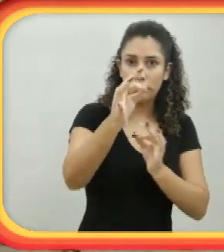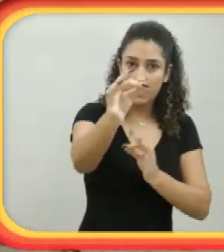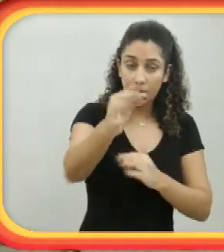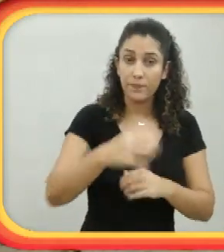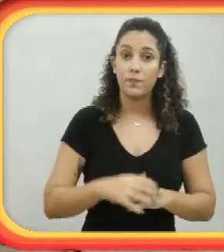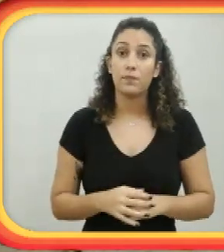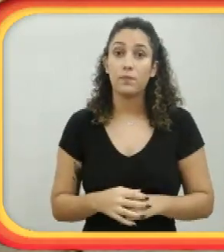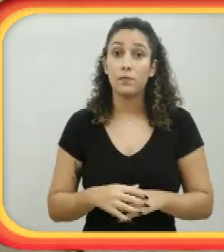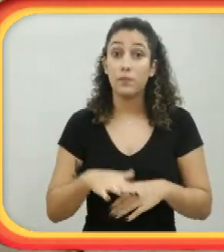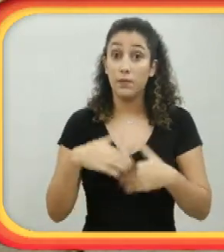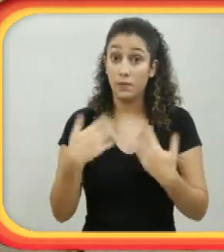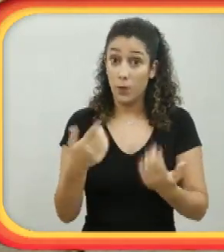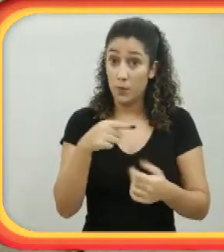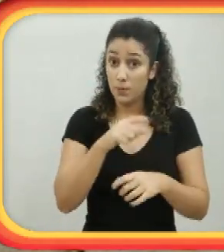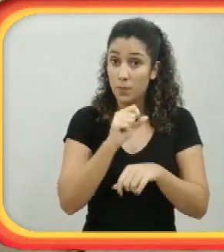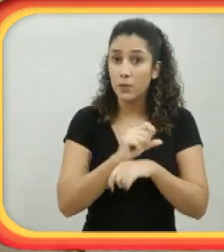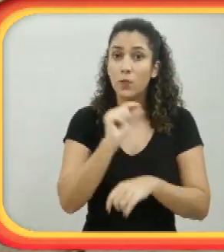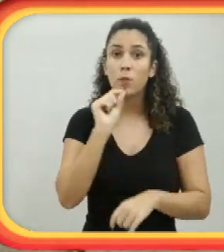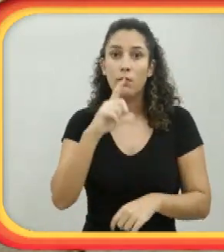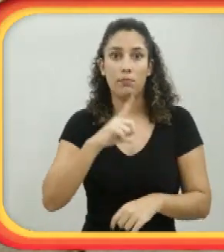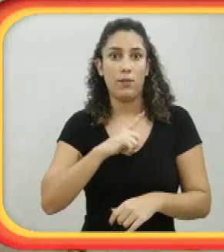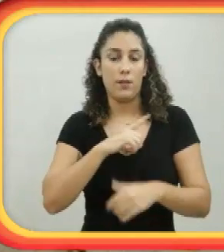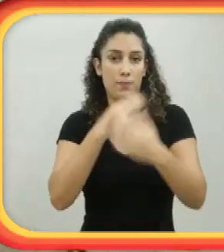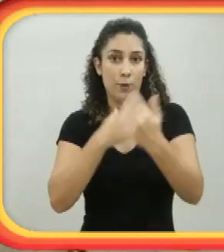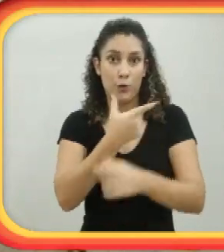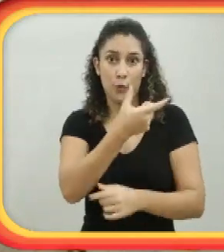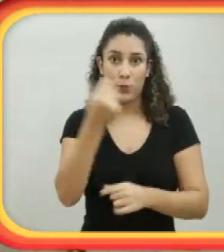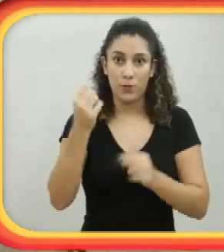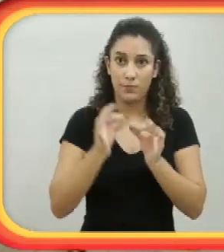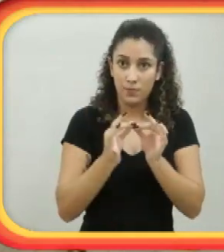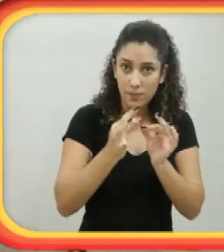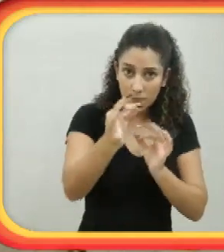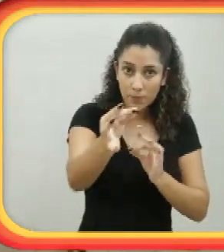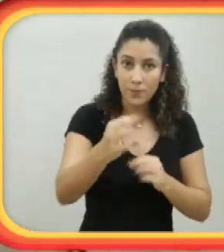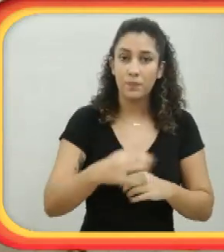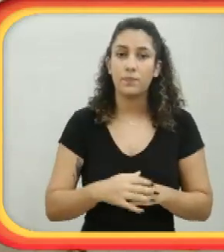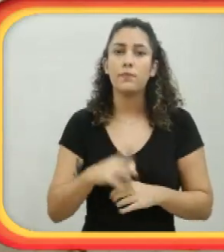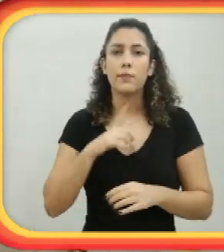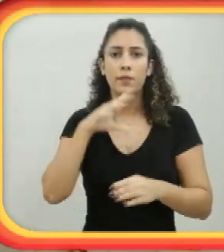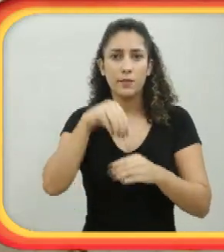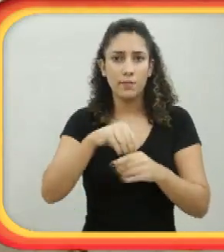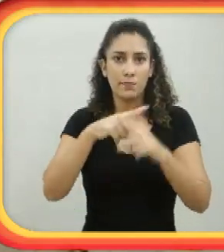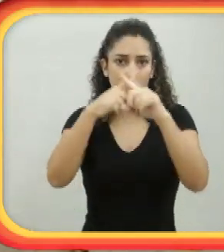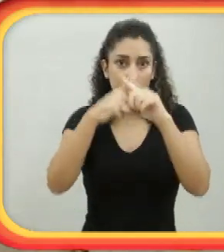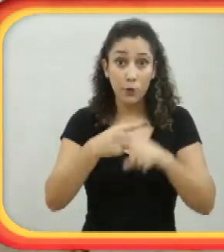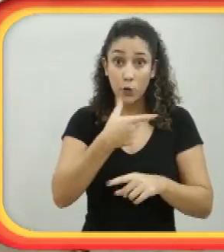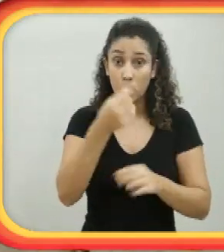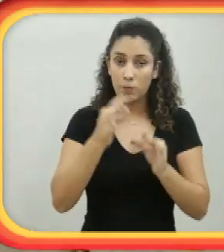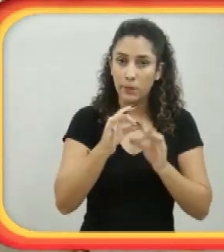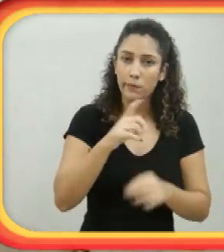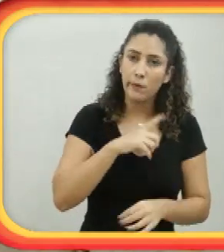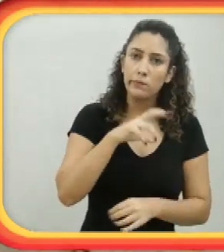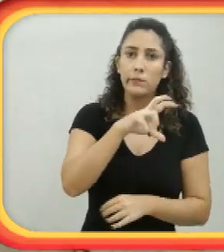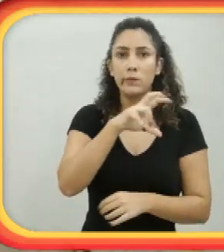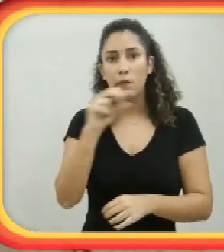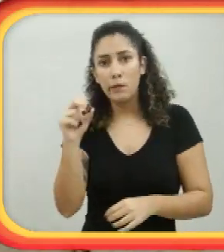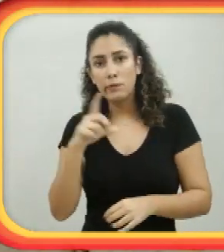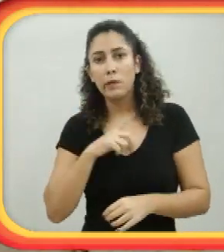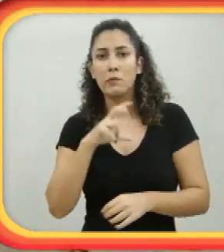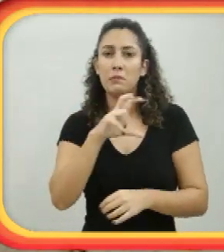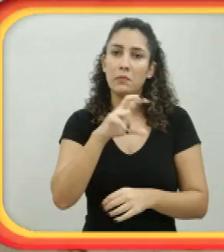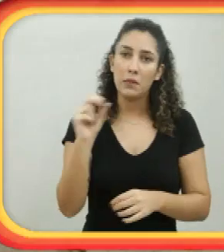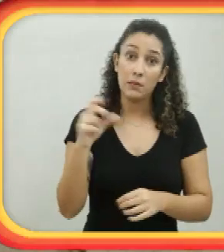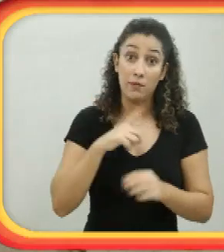metros, vá tem prova de 200 metros, tem 500, enfim, as regras globais são as mesmas.